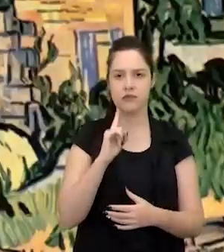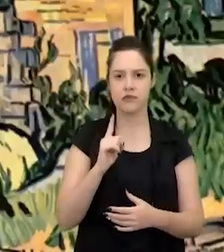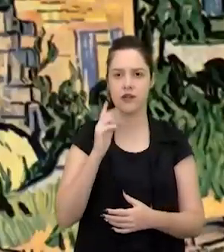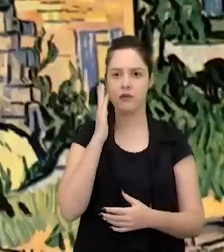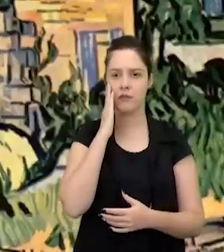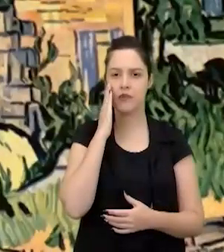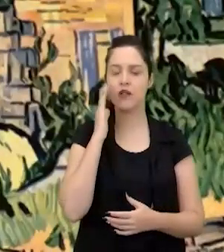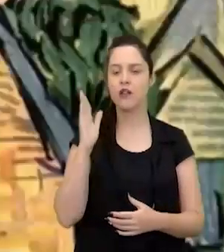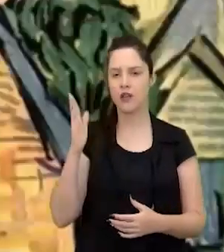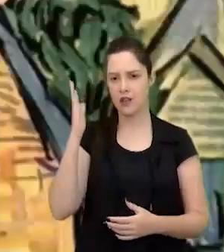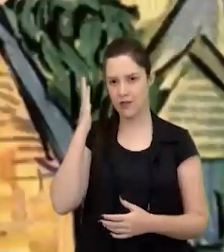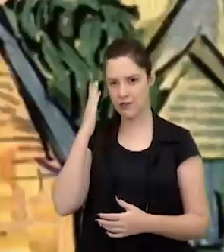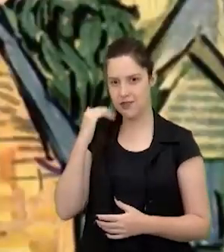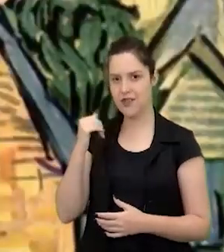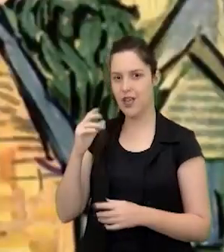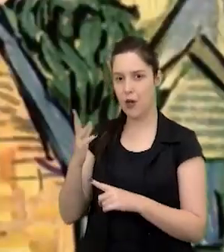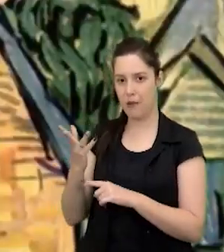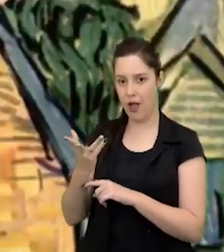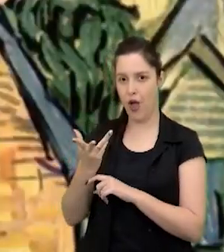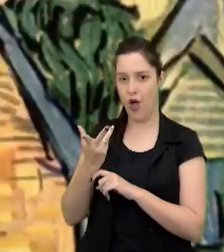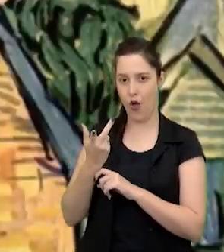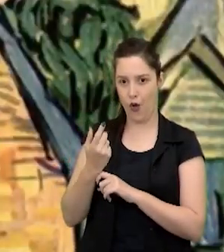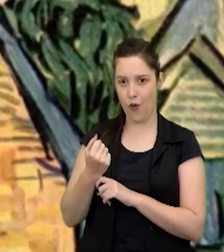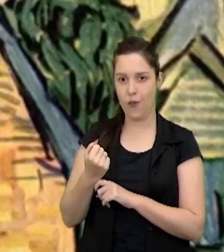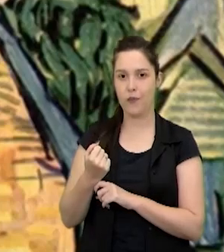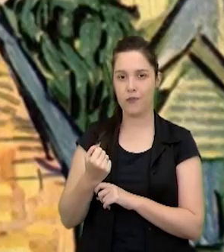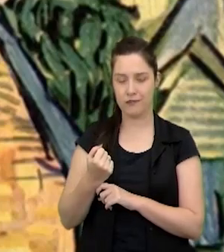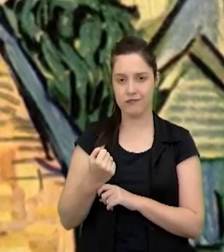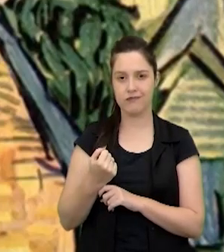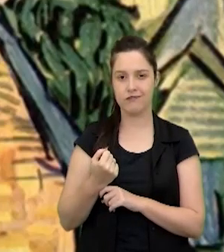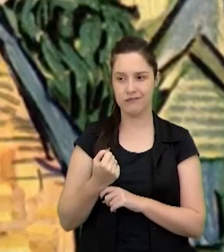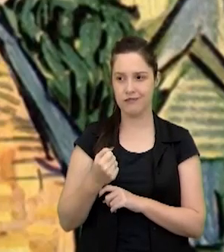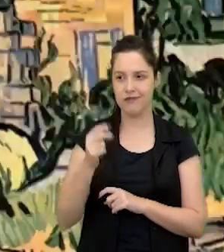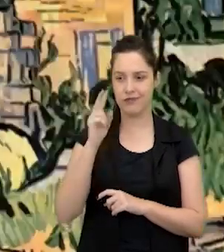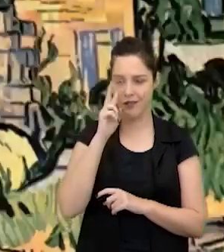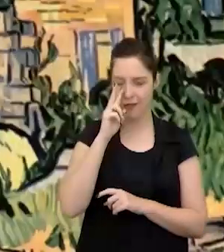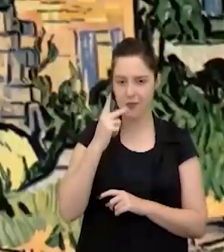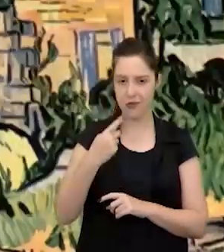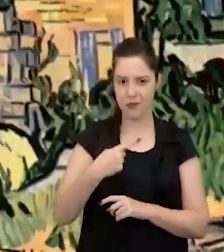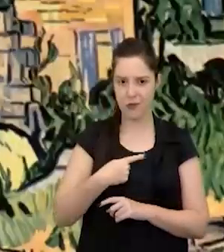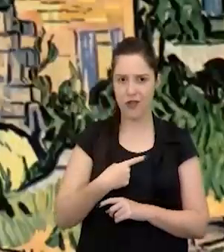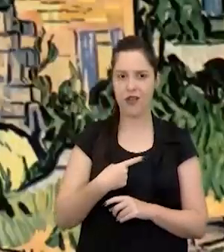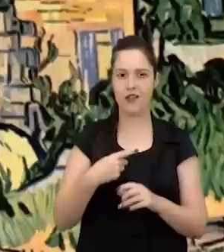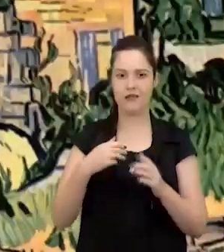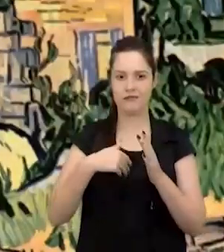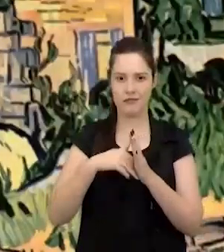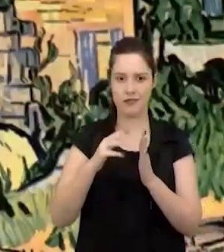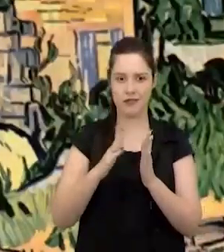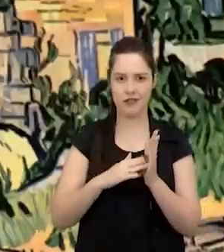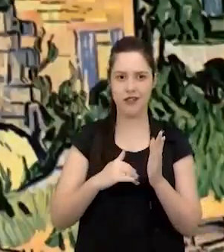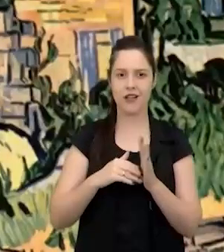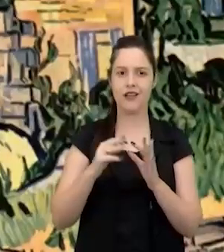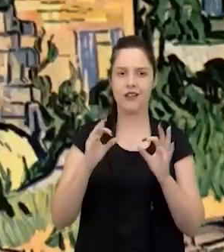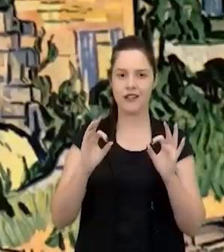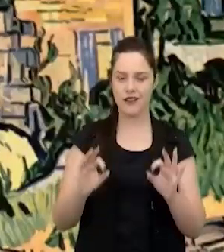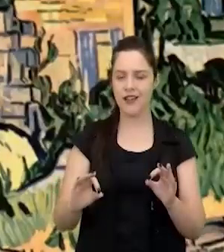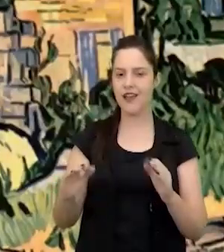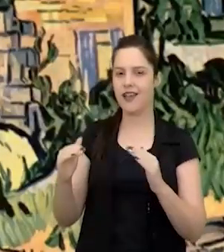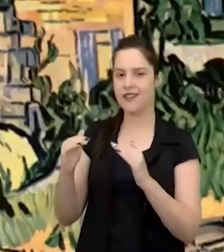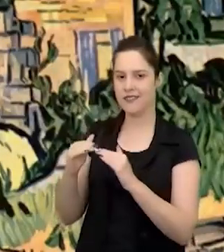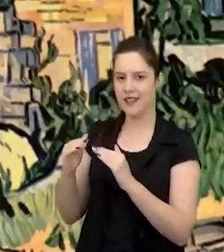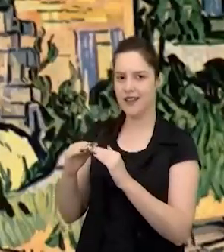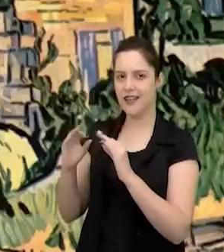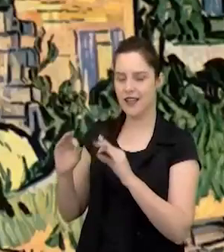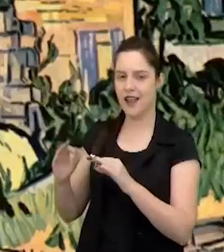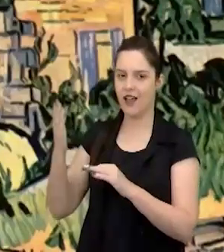por informação, é um autorretrato, porque é o Van Gogh pintando a si próprio, né? Então é um autorretrato. Exatamente. Nós falamos na aula anterior, né,